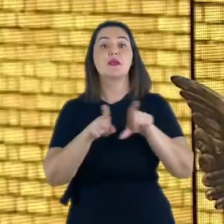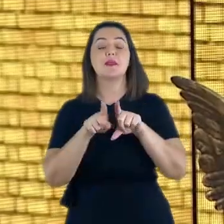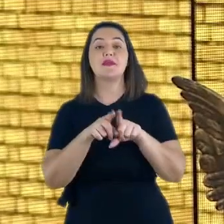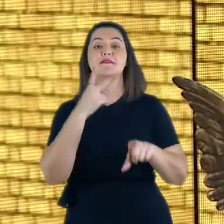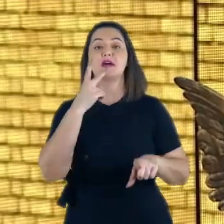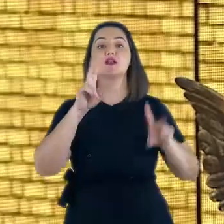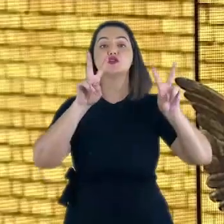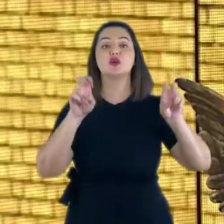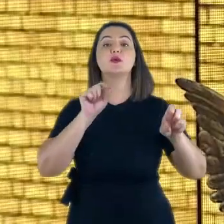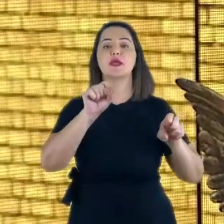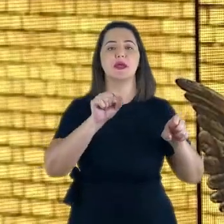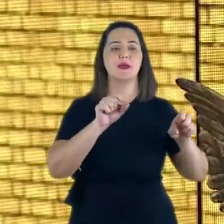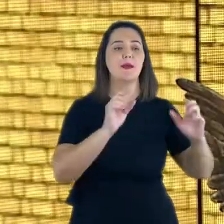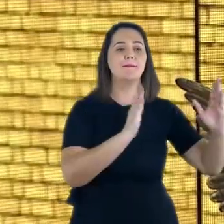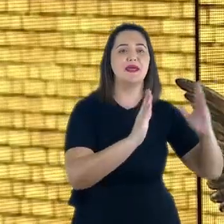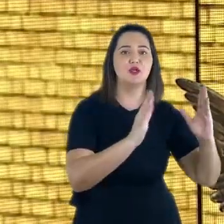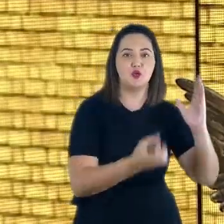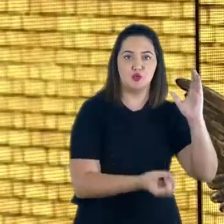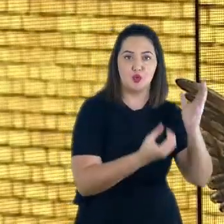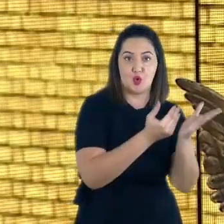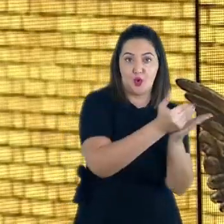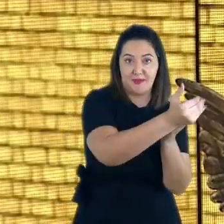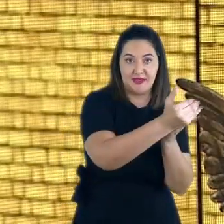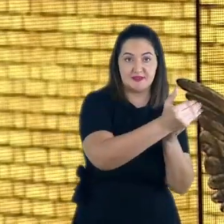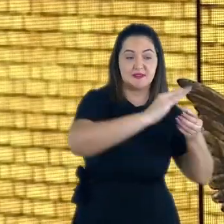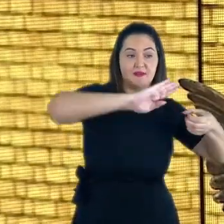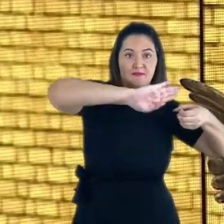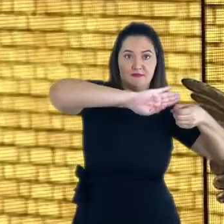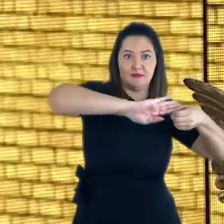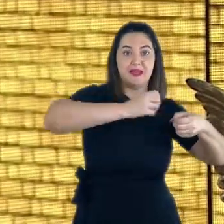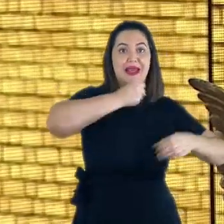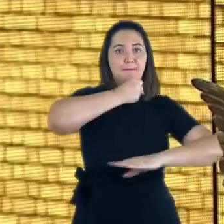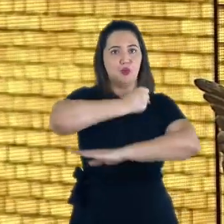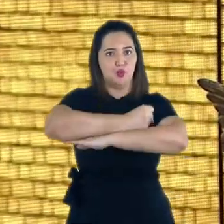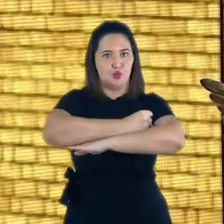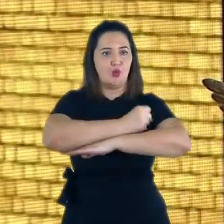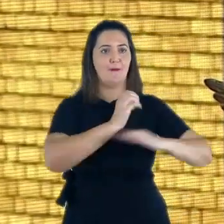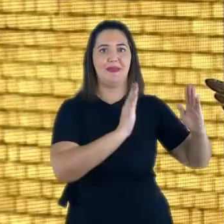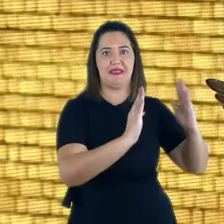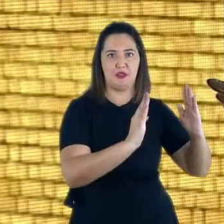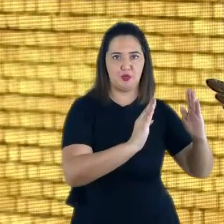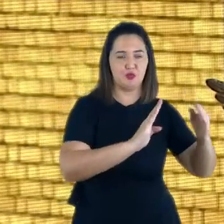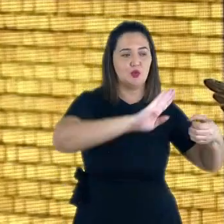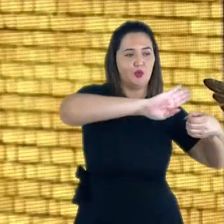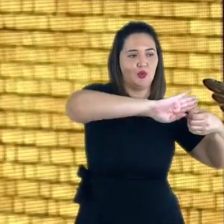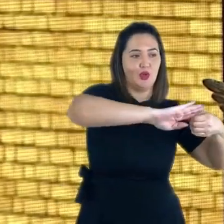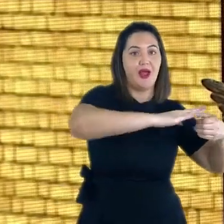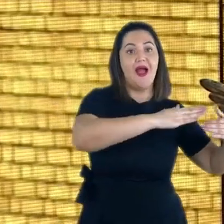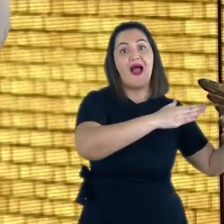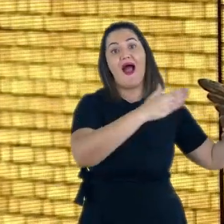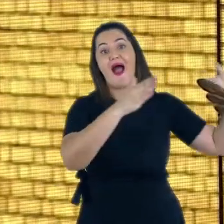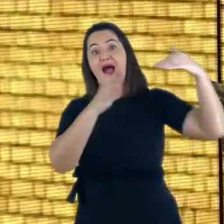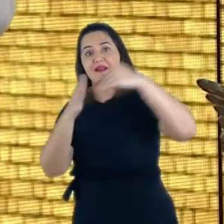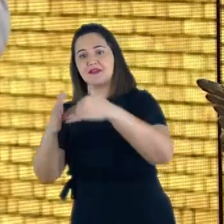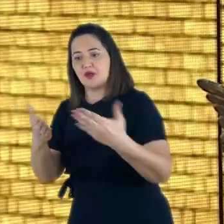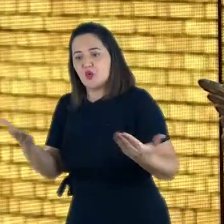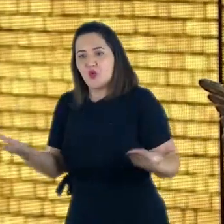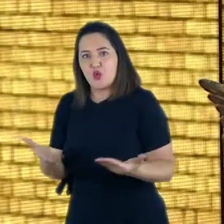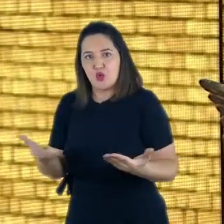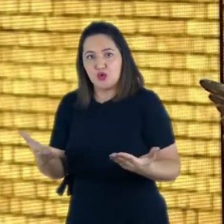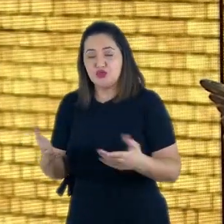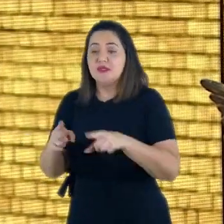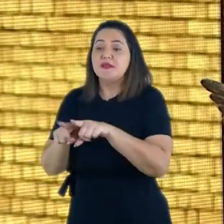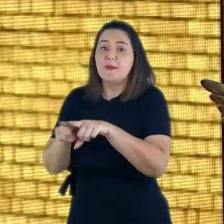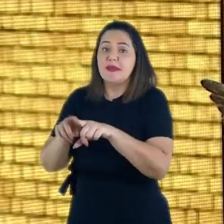de Nabucodonosor, Daniel capítulo 1, versículo 1, até os dias de hoje e além disto, porque fala até o fim